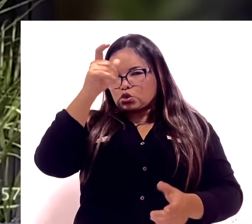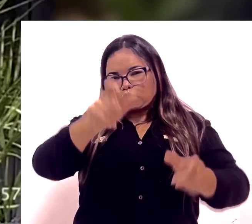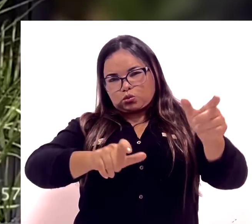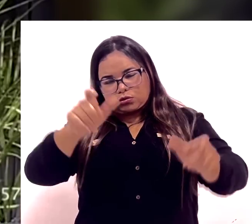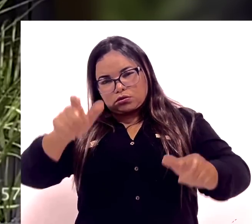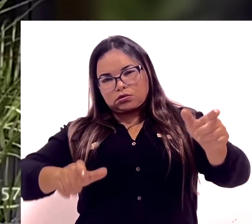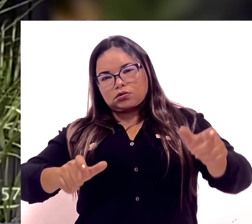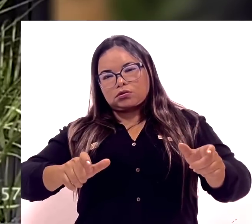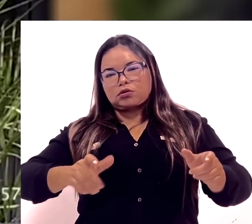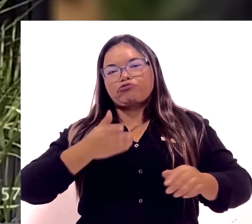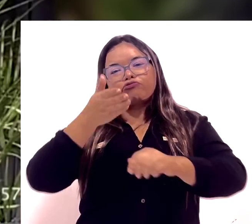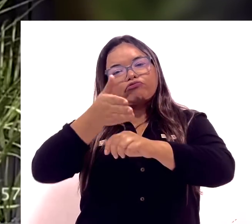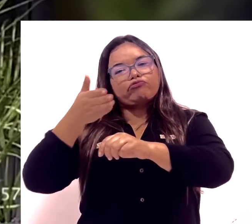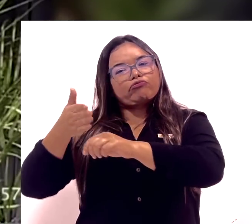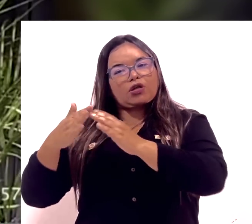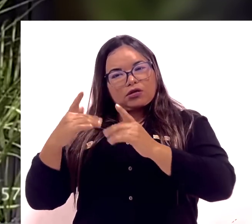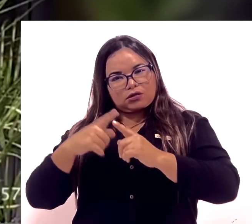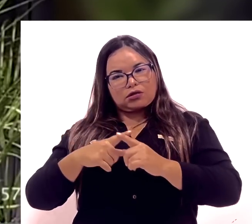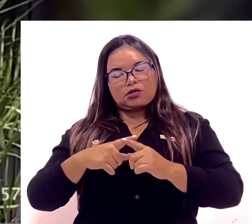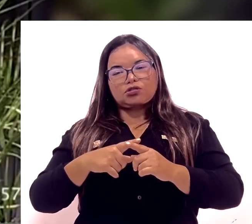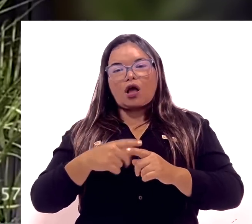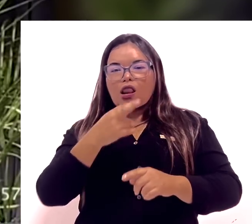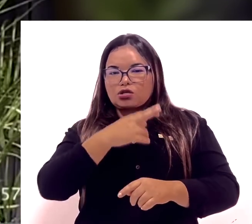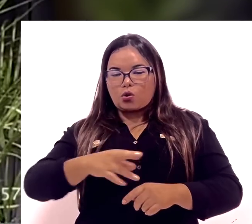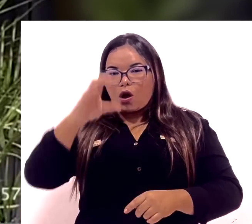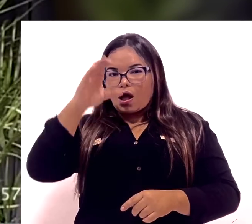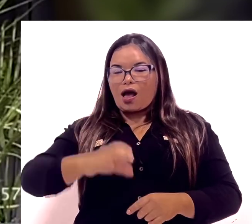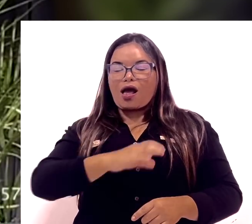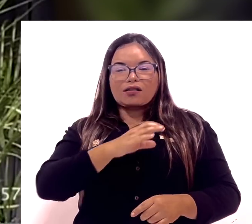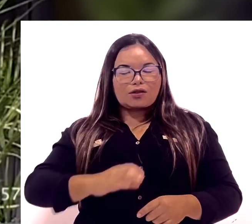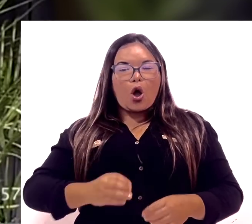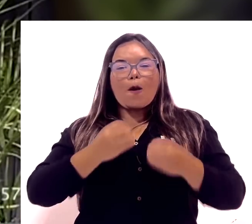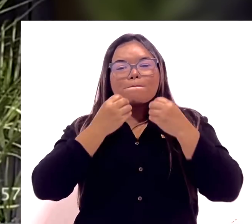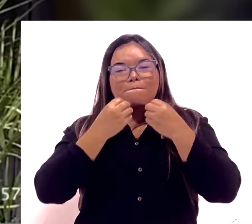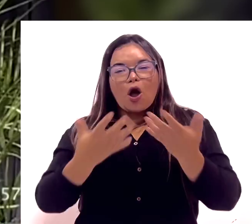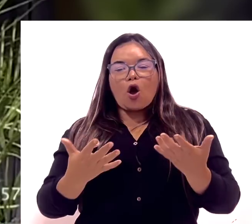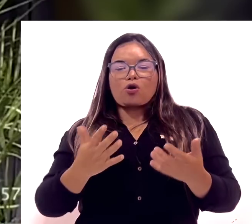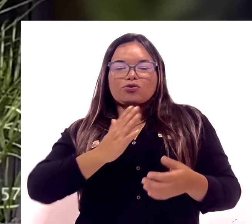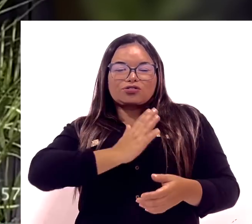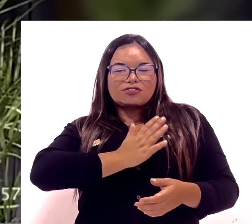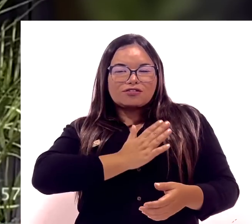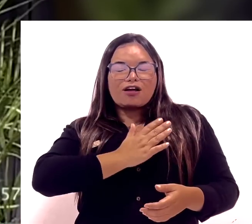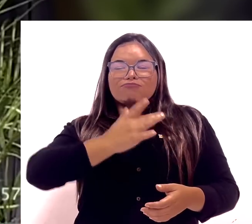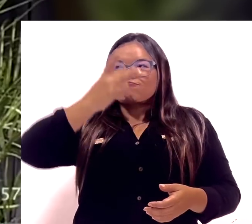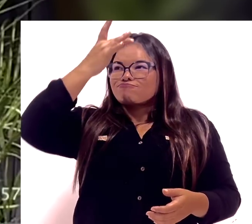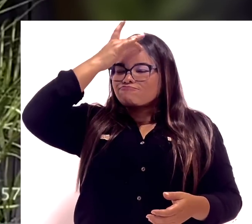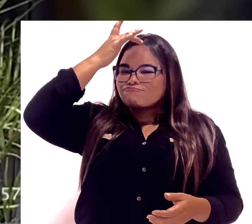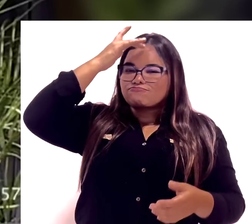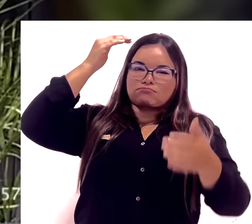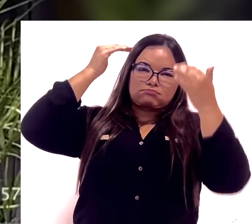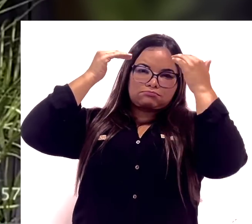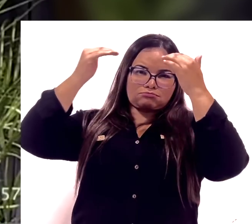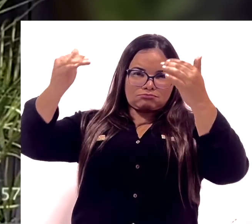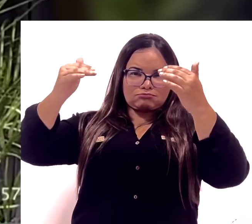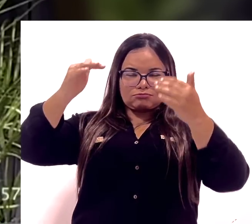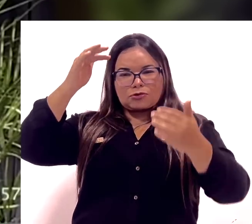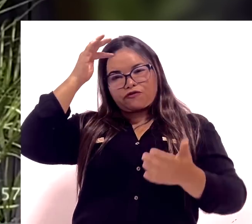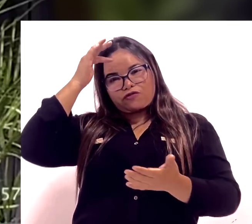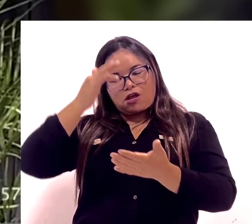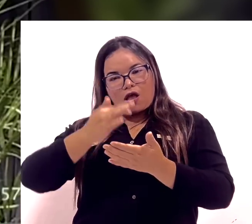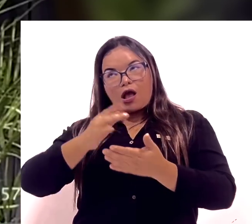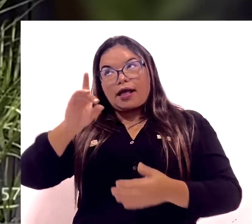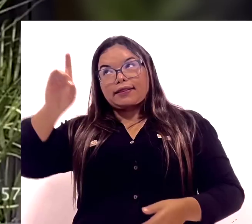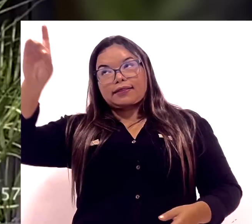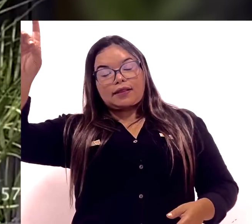a Deus de acordo com o melhor do seu conhecimento e de acordo com a consciência que têm. E Deus, então, considera o conhecimento que